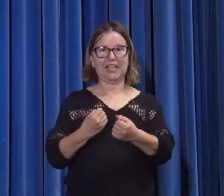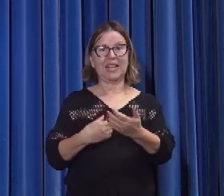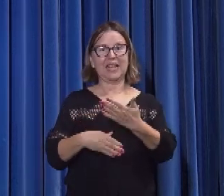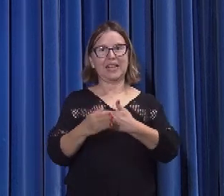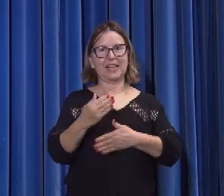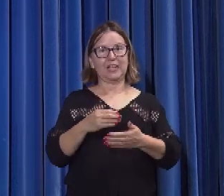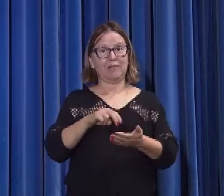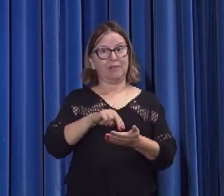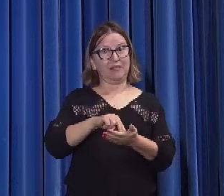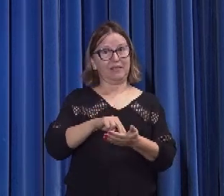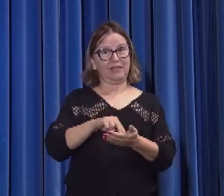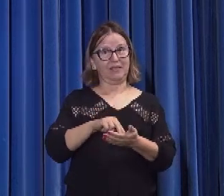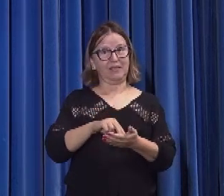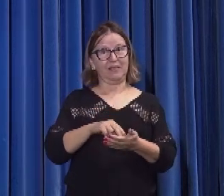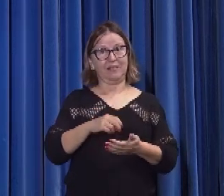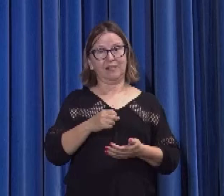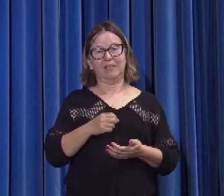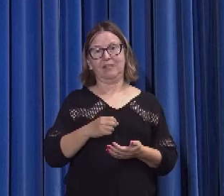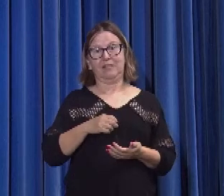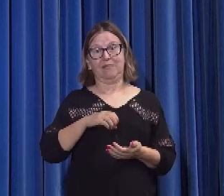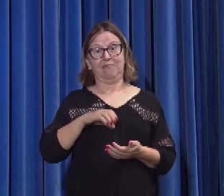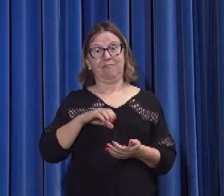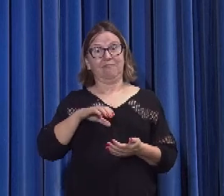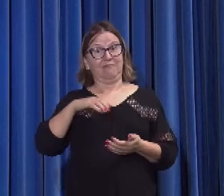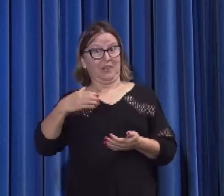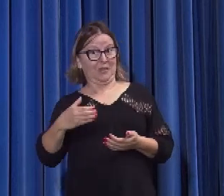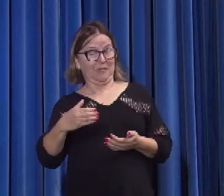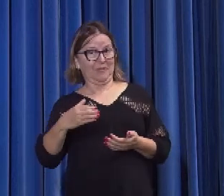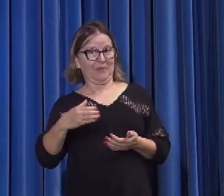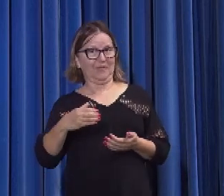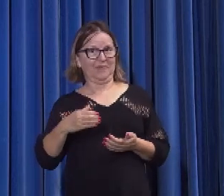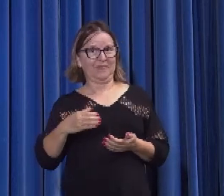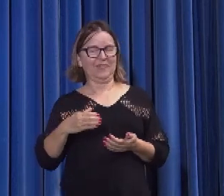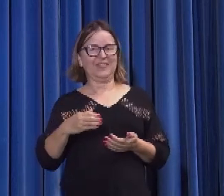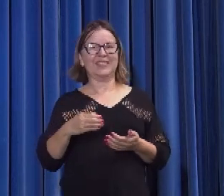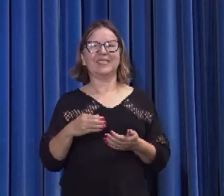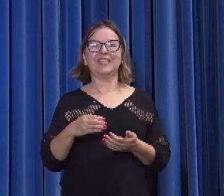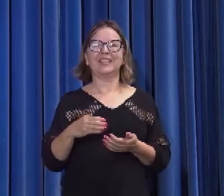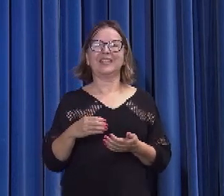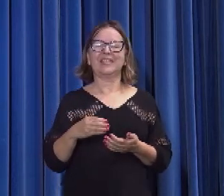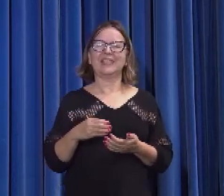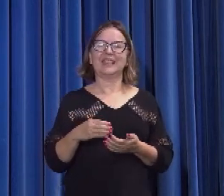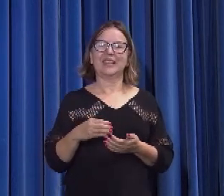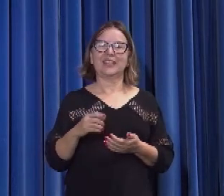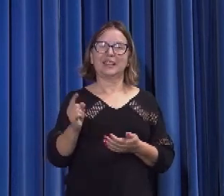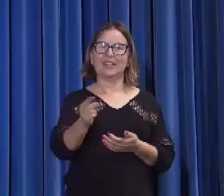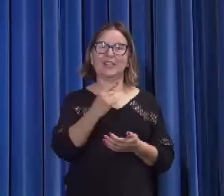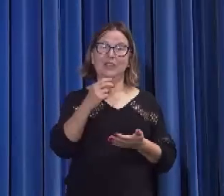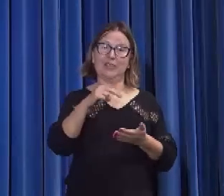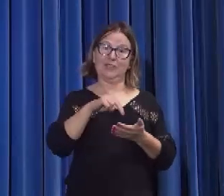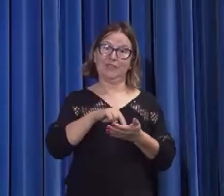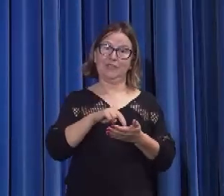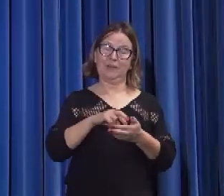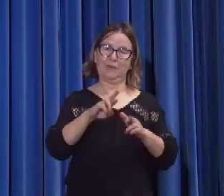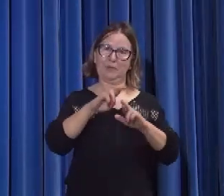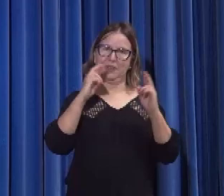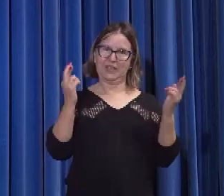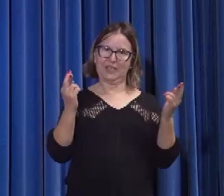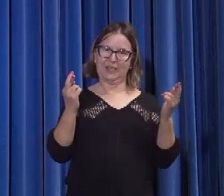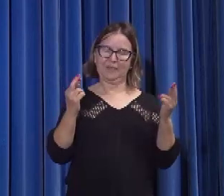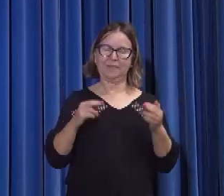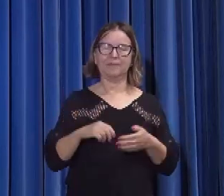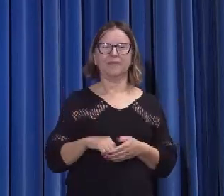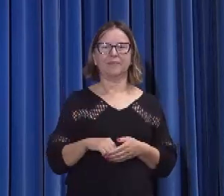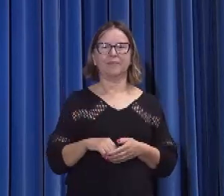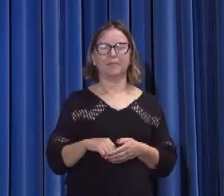bom ânimo procedentes das Escrituras, mantenhamos nossa esperança. A perseverança